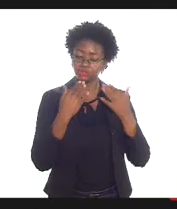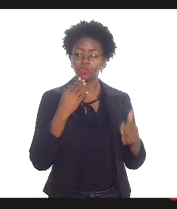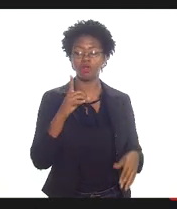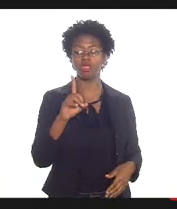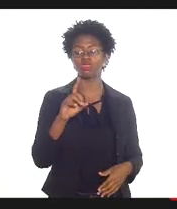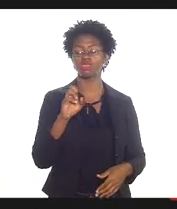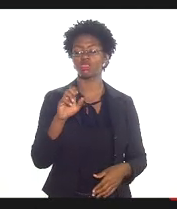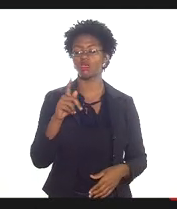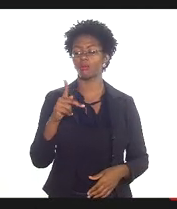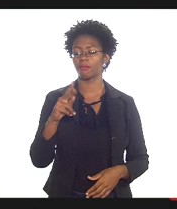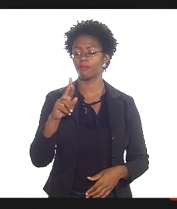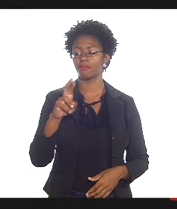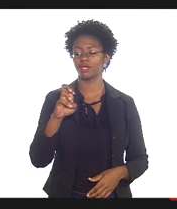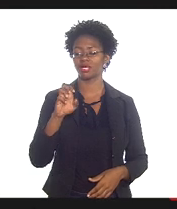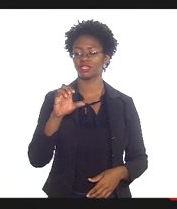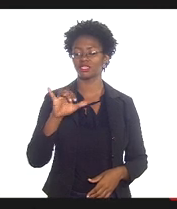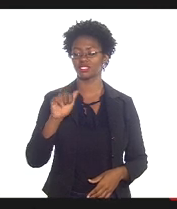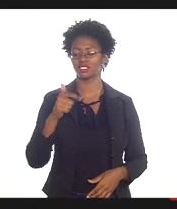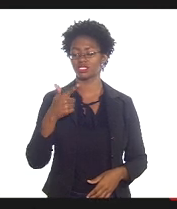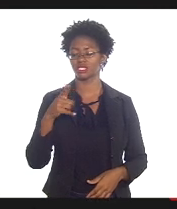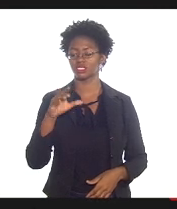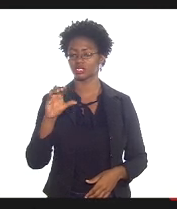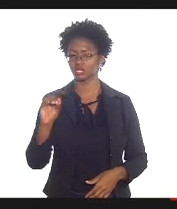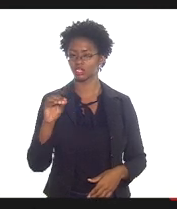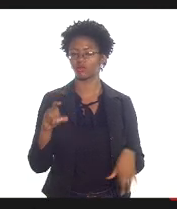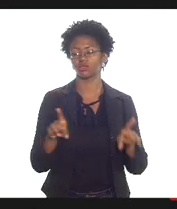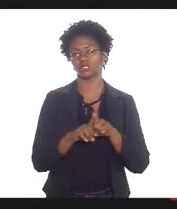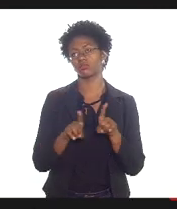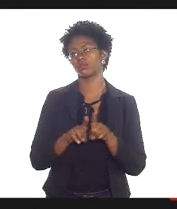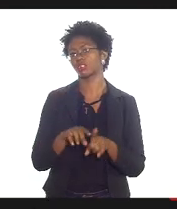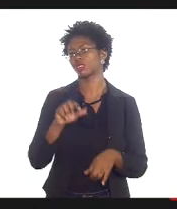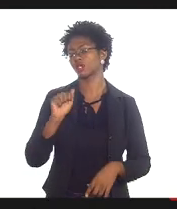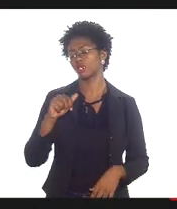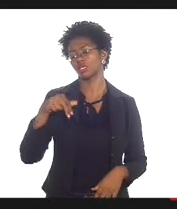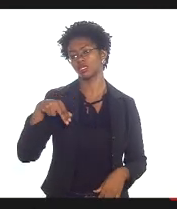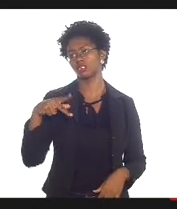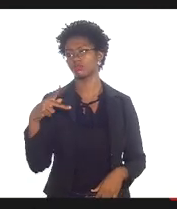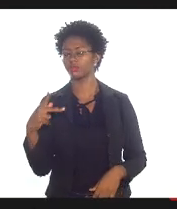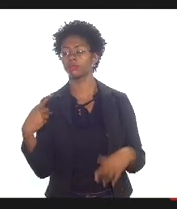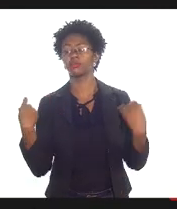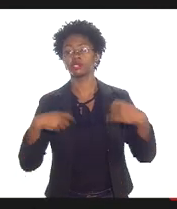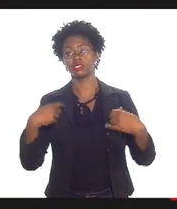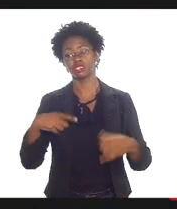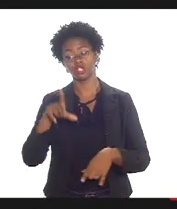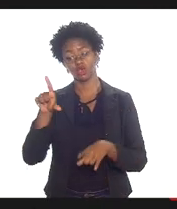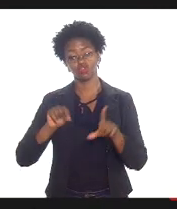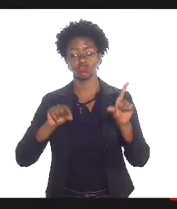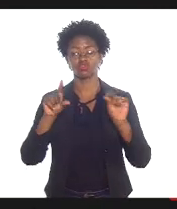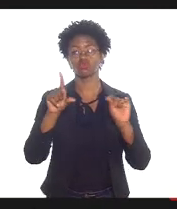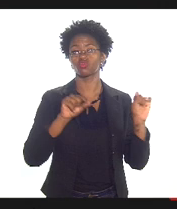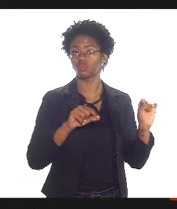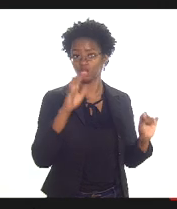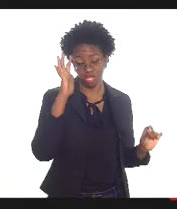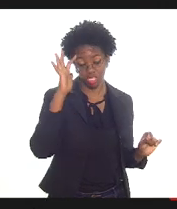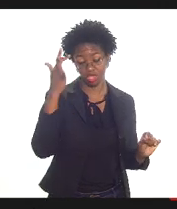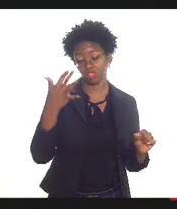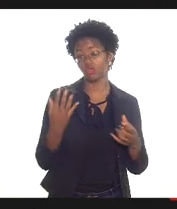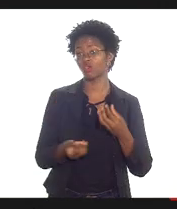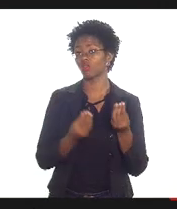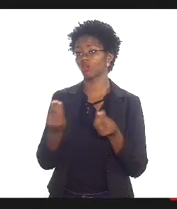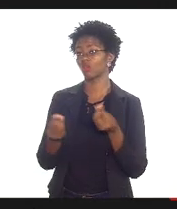ser distintas. Então, a ANP também teria que definir de que forma que